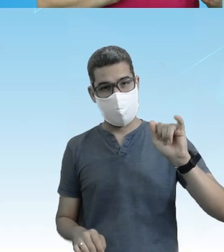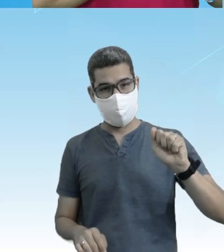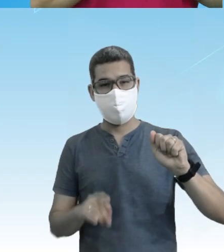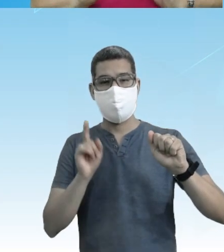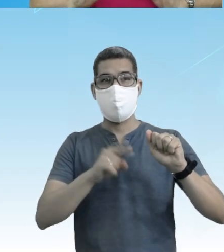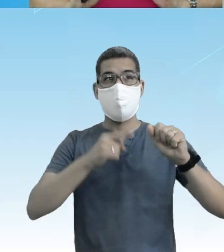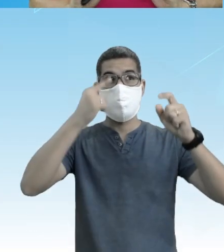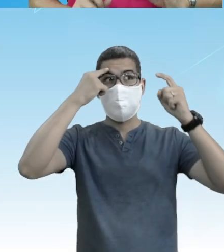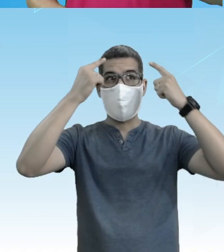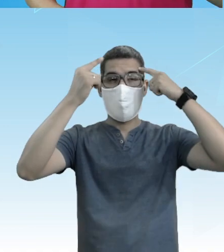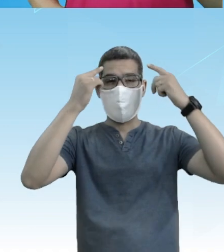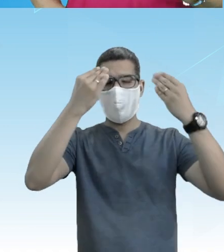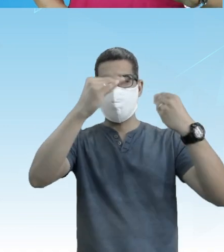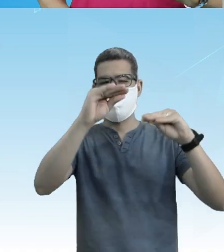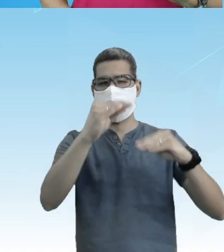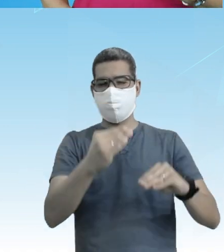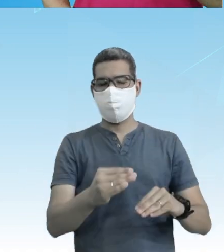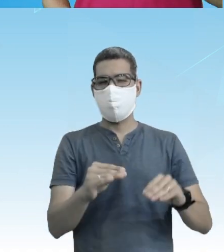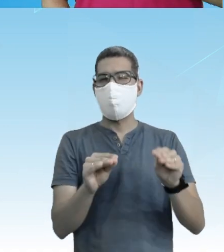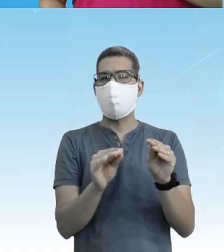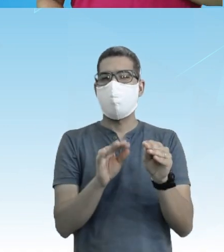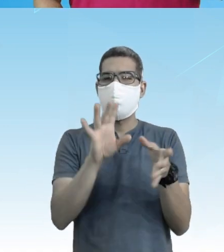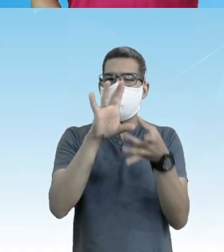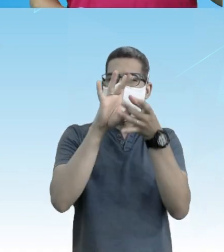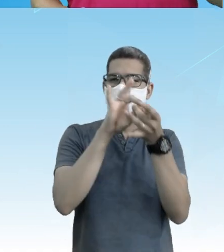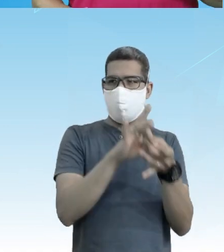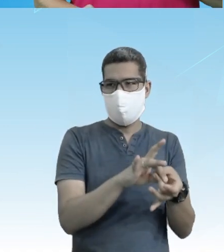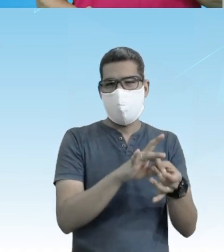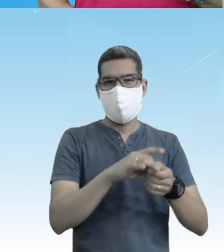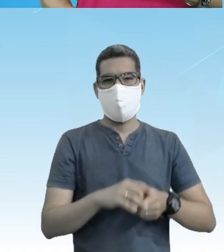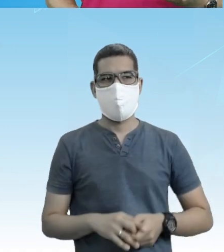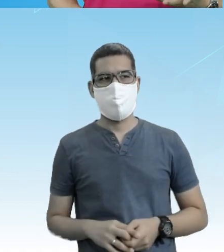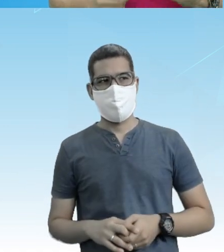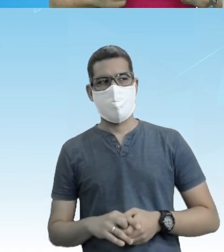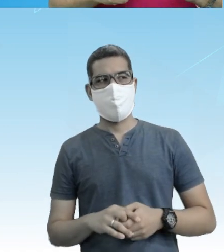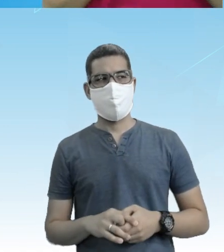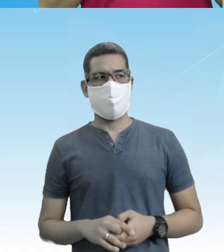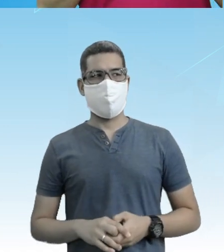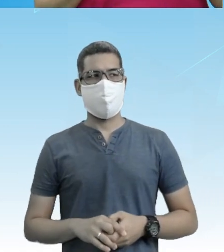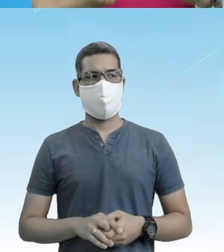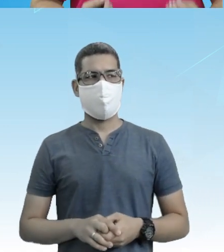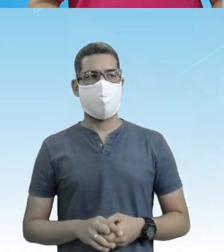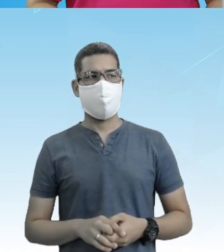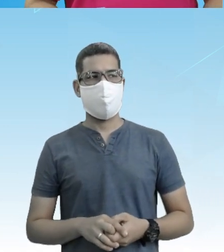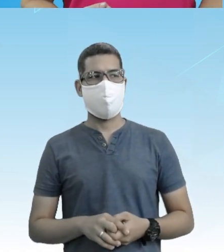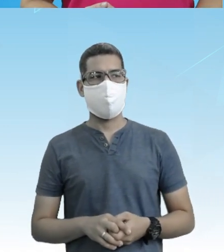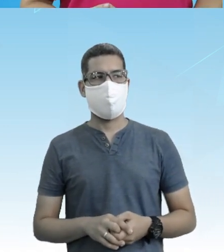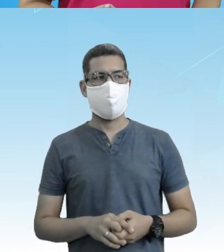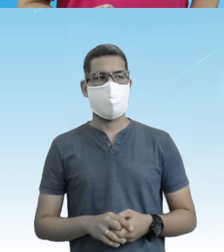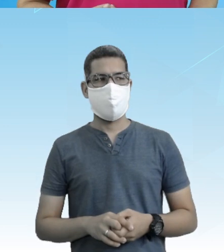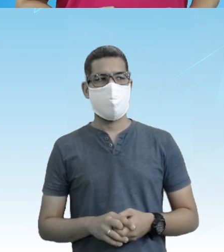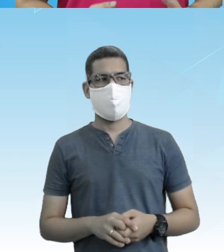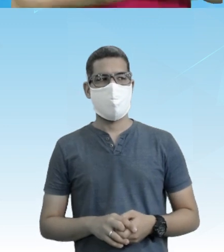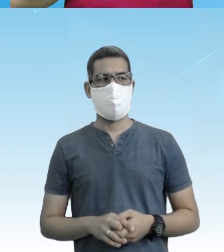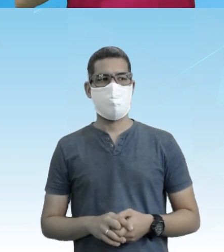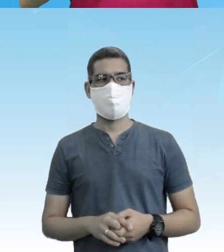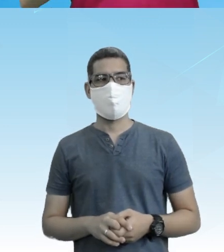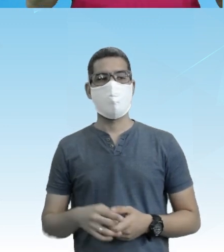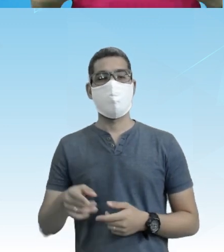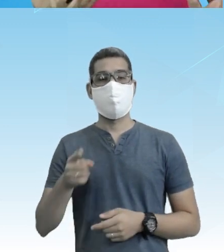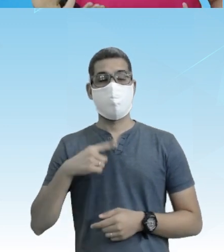polidez, vejam só que nós, no caso aqui, estamos tratando, certo? Com